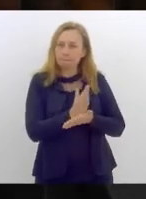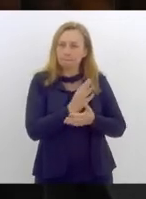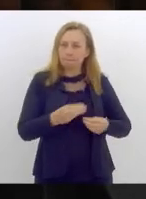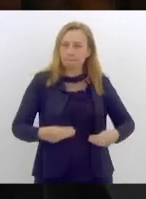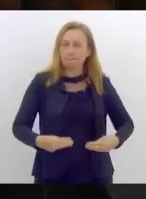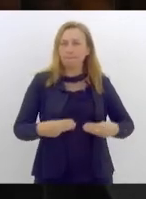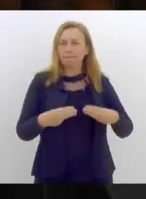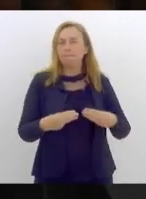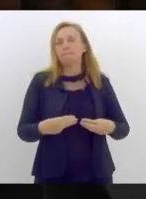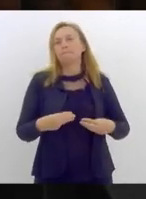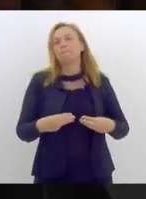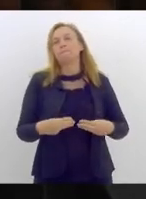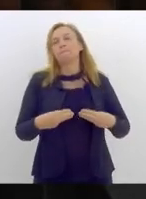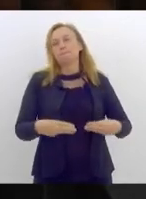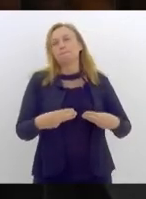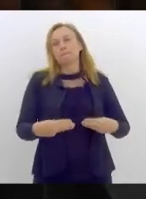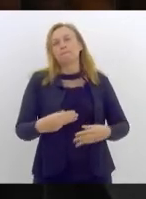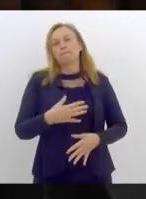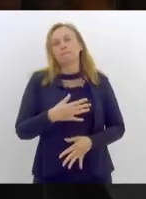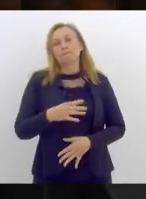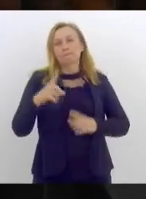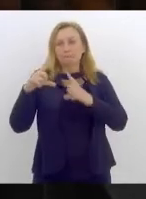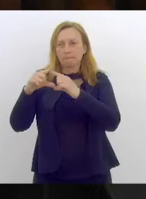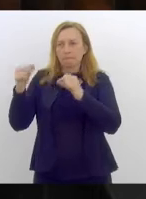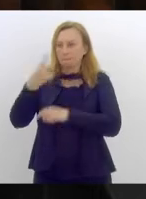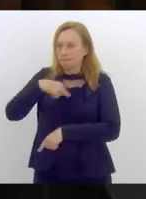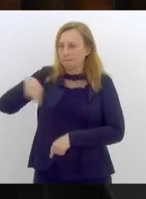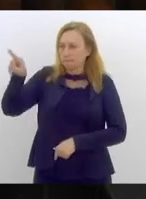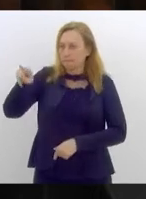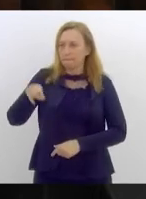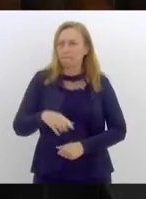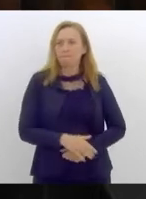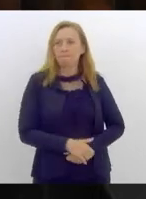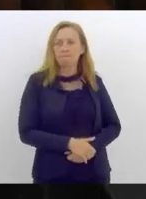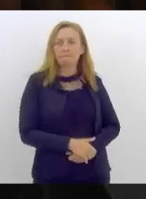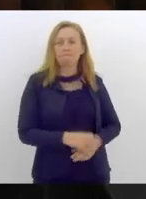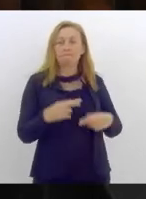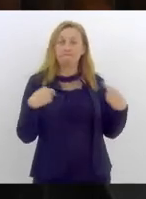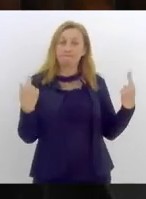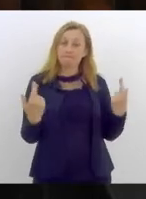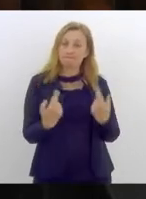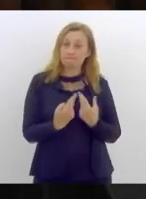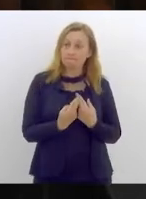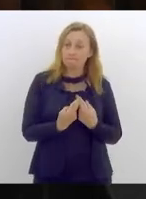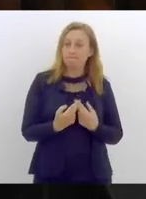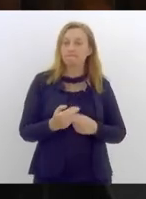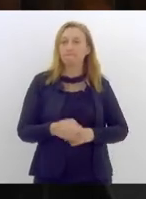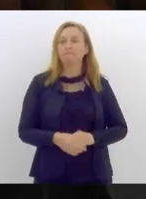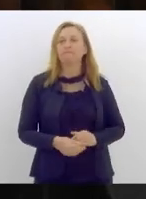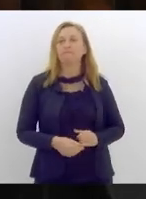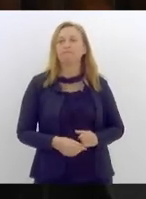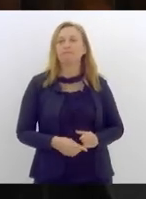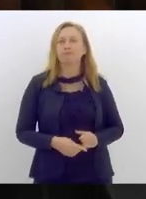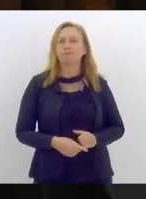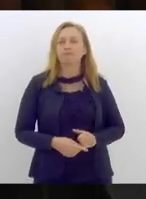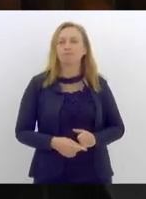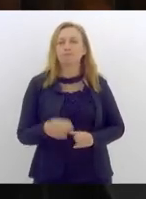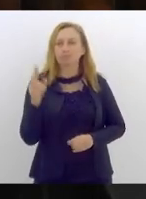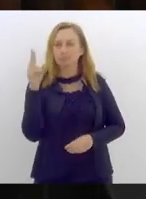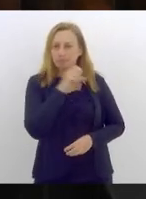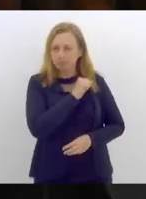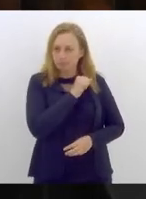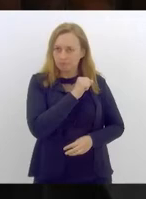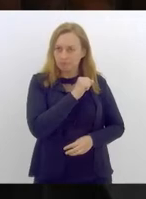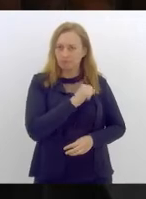em Brasília e vai para Brasília numa reunião urgente